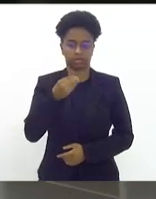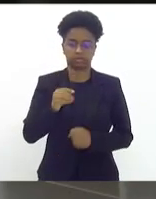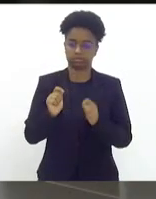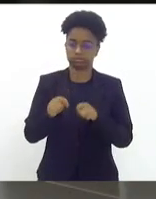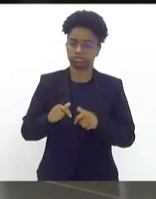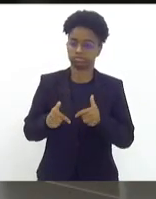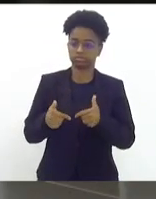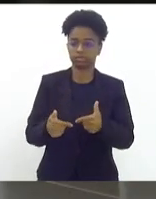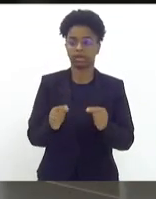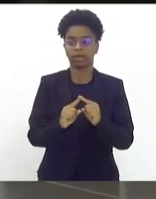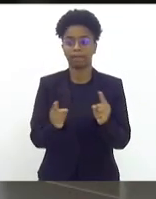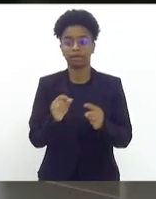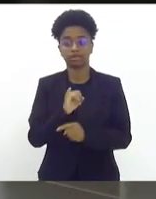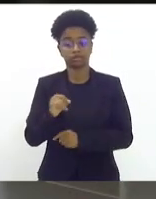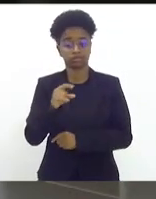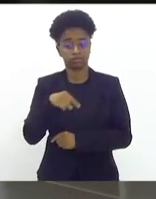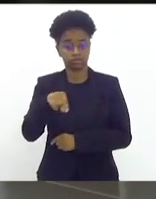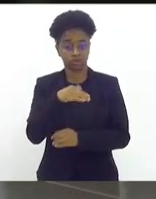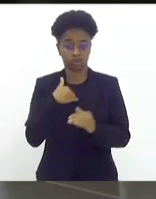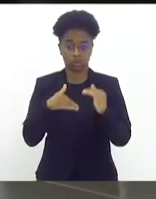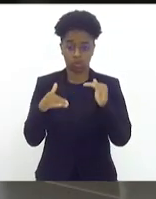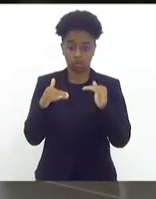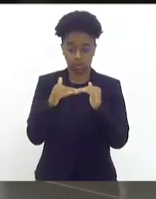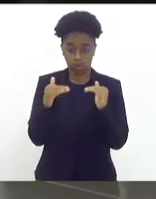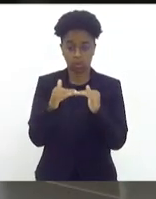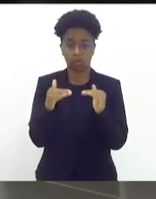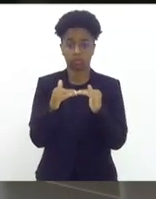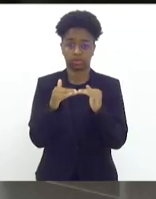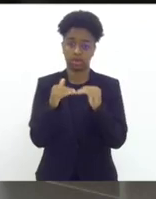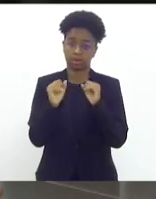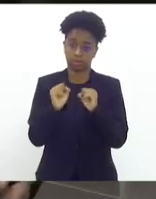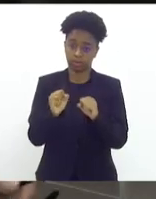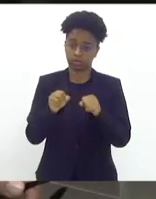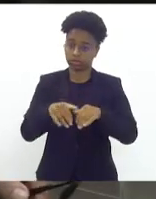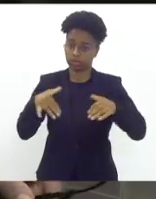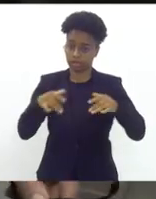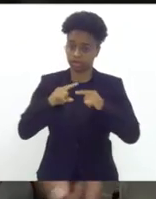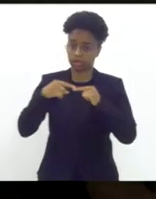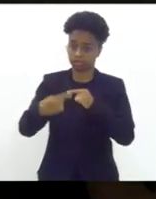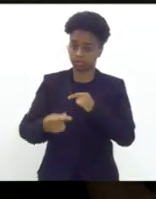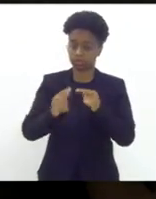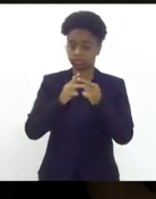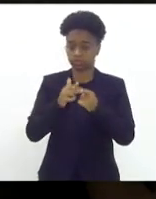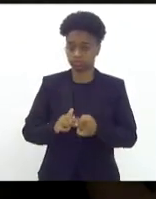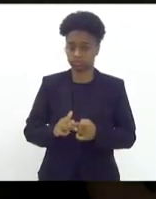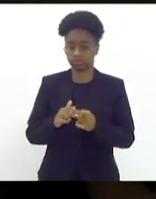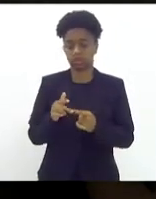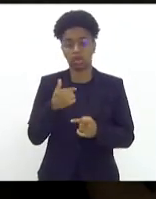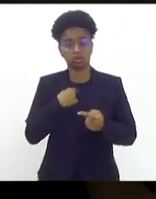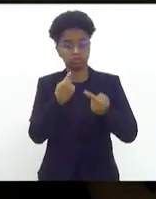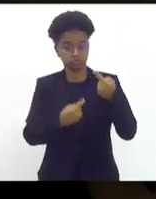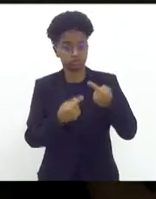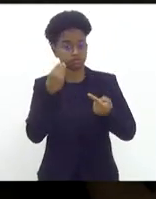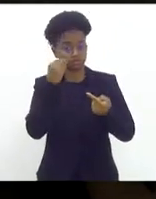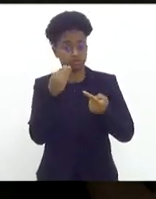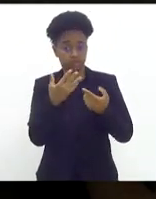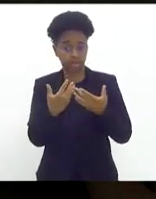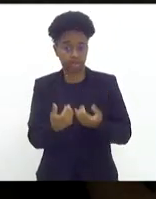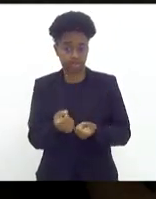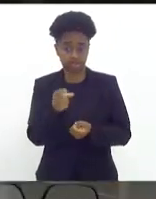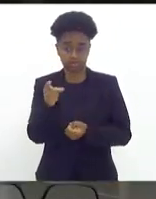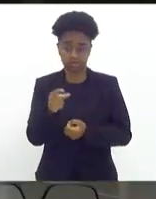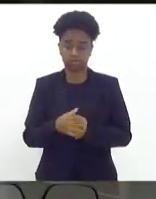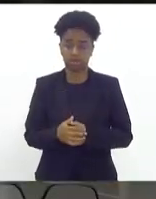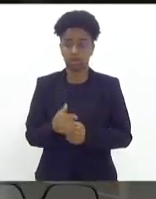Se Vossa Excelência concordar, a gente faz. Não, está concordado. Toca do jeito que está e em plenário faz as alterações. Eu pedi para discutir, para aderir à sua. E desde já me filio às